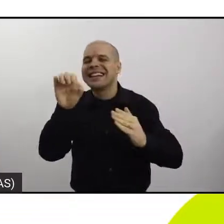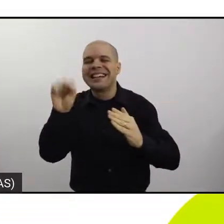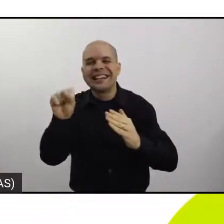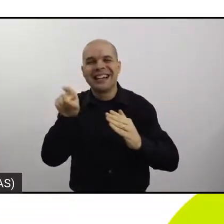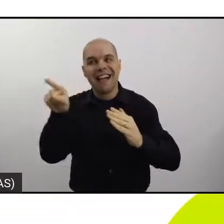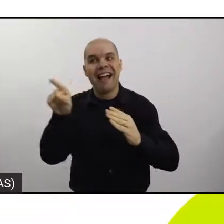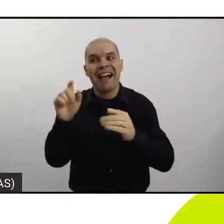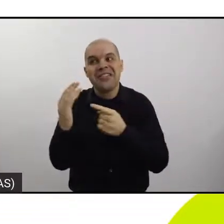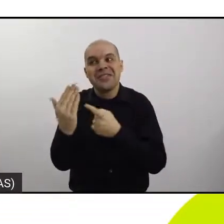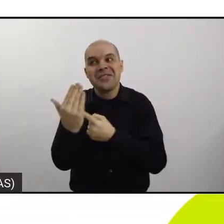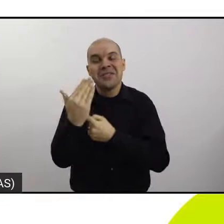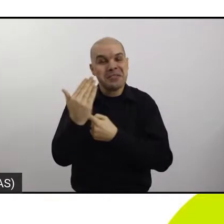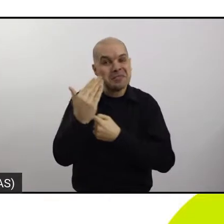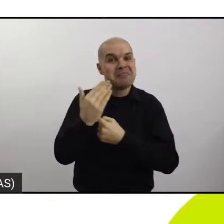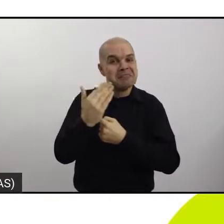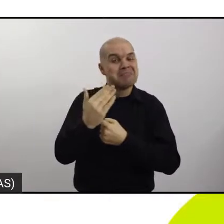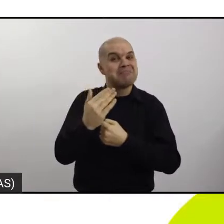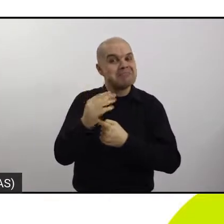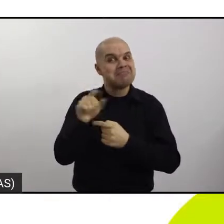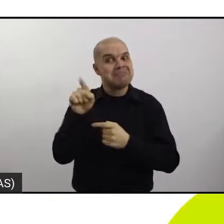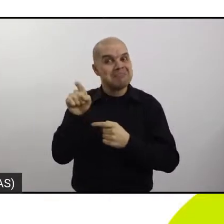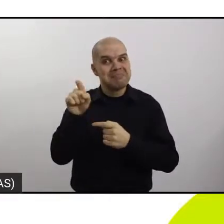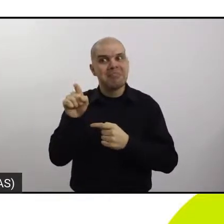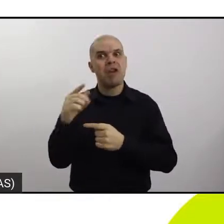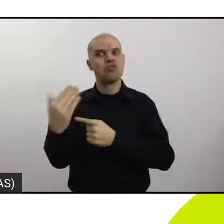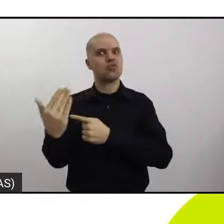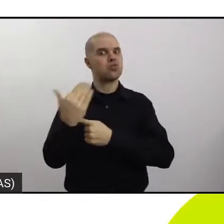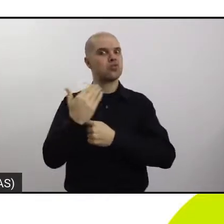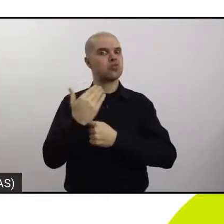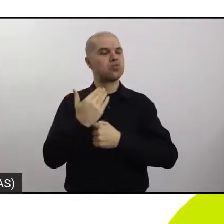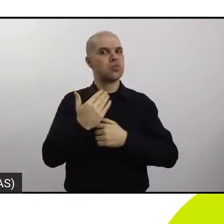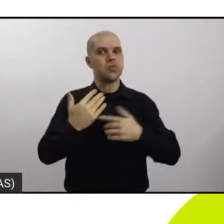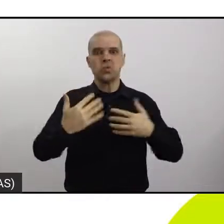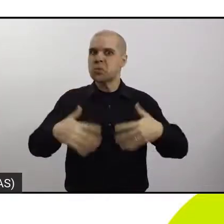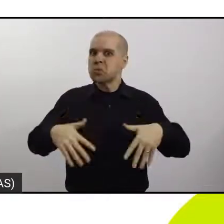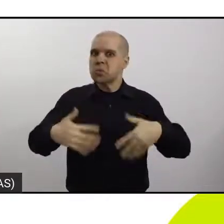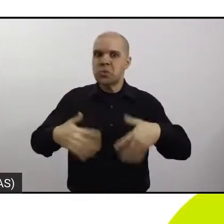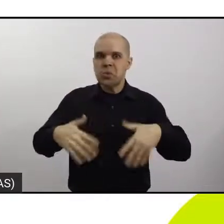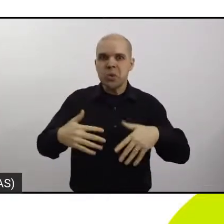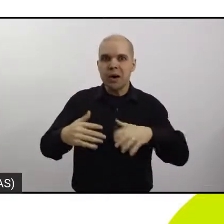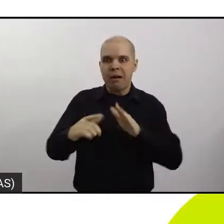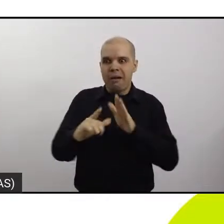pouquinho, quero te agradecer. A Cristiane tem me acompanhado, me ajudado bastante